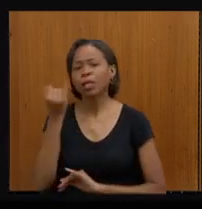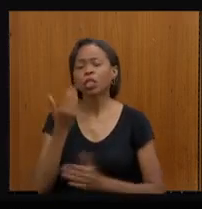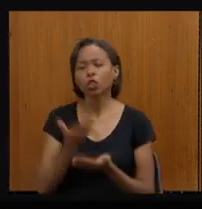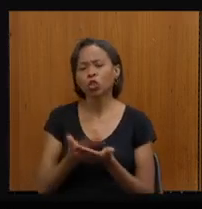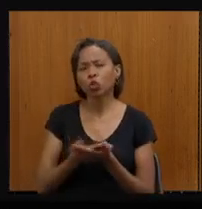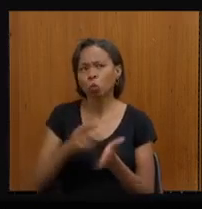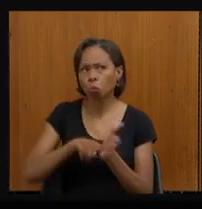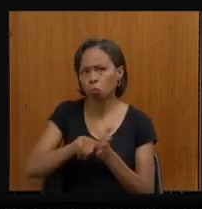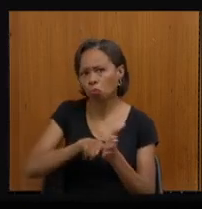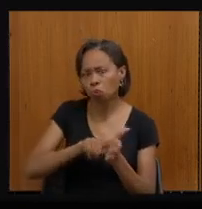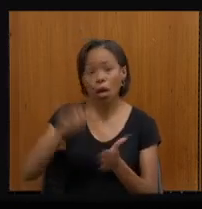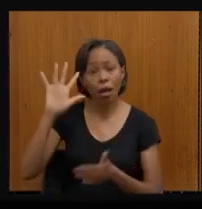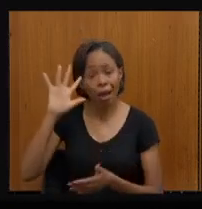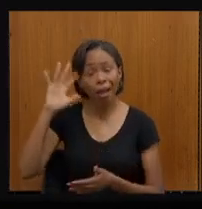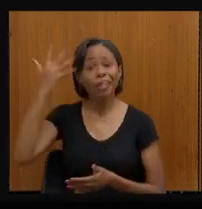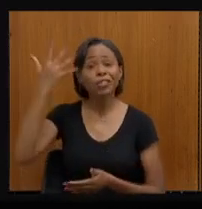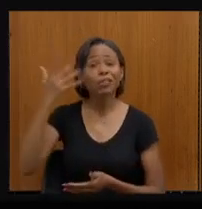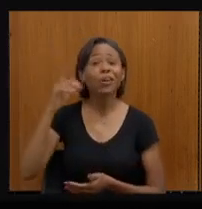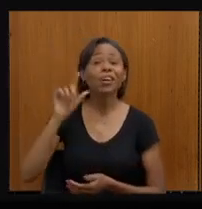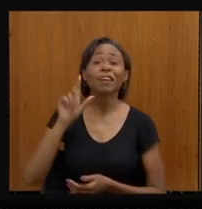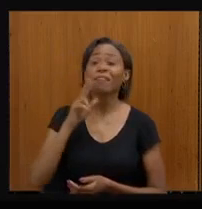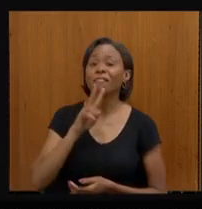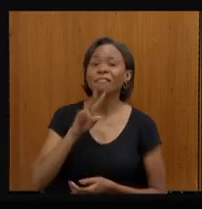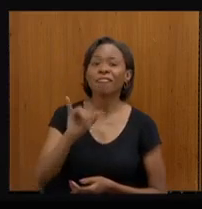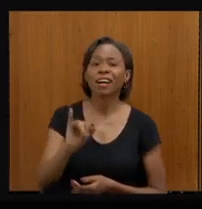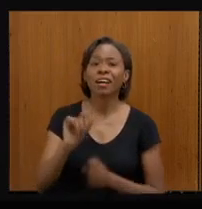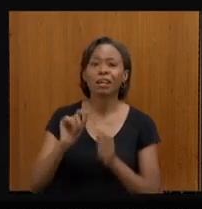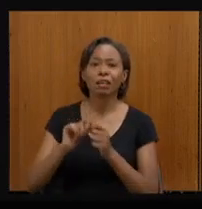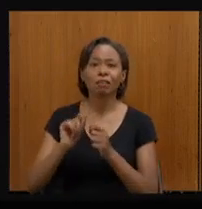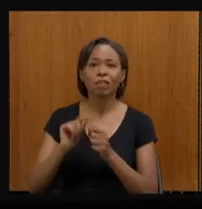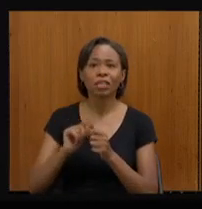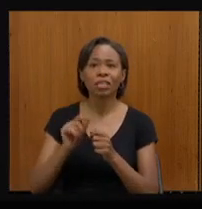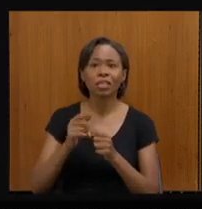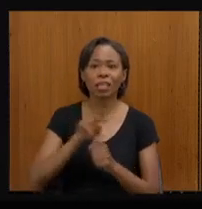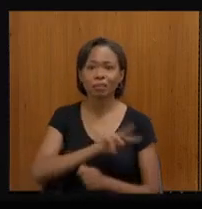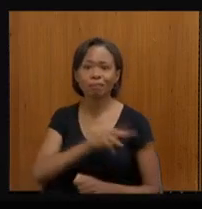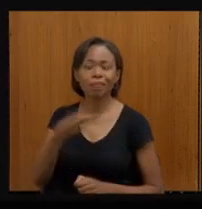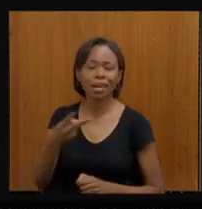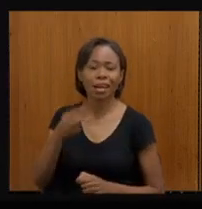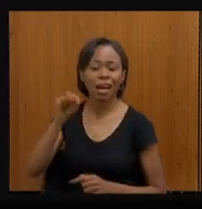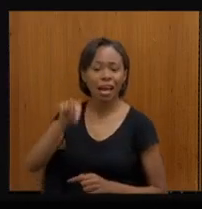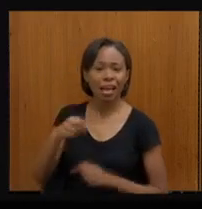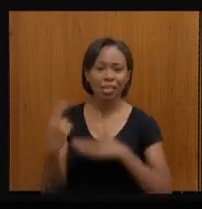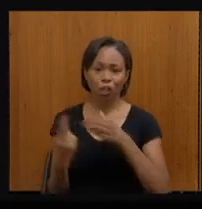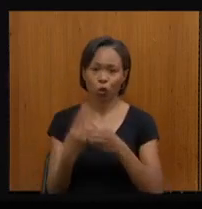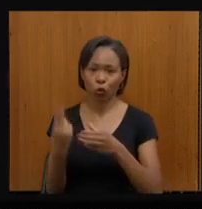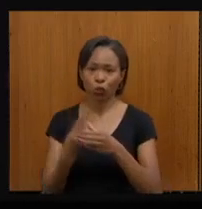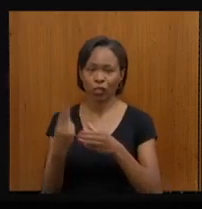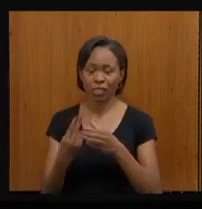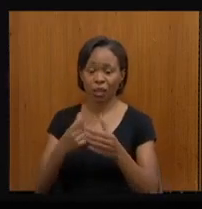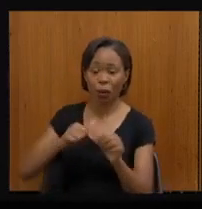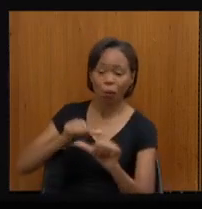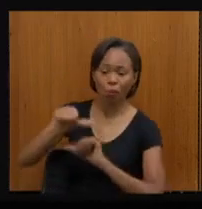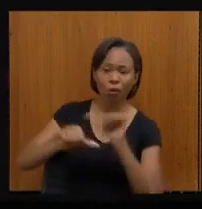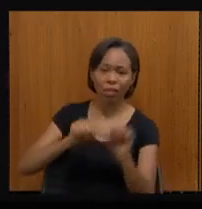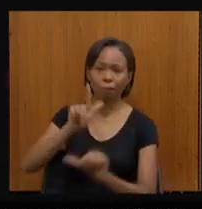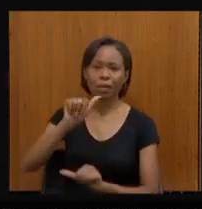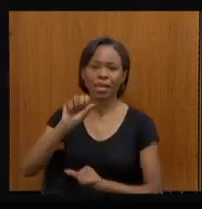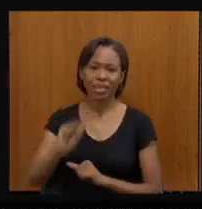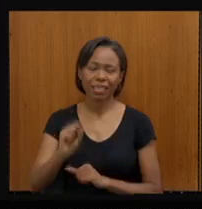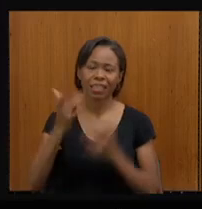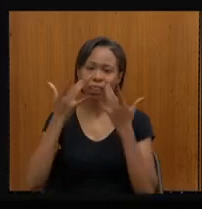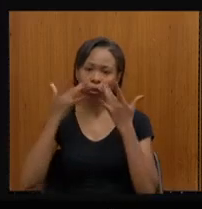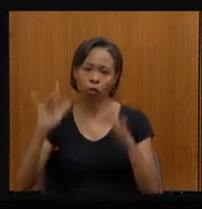estudo e resolveram que eles vão fazer é sulfite deve dessa Usina e a gente vai lá na usina movida a gás natural os